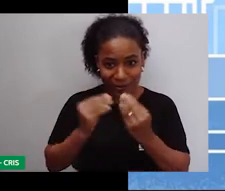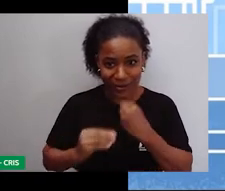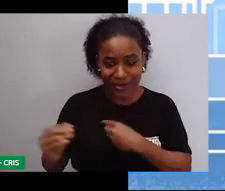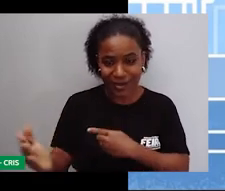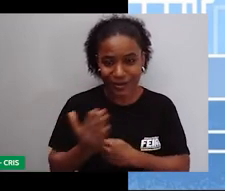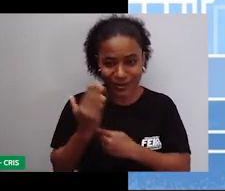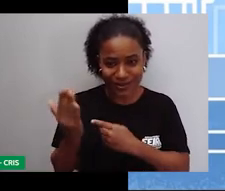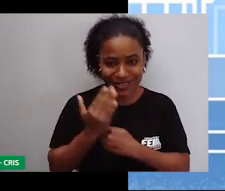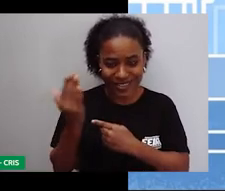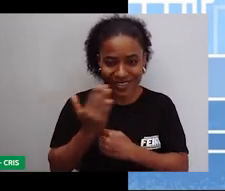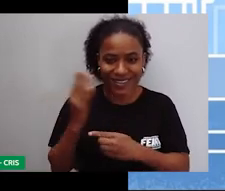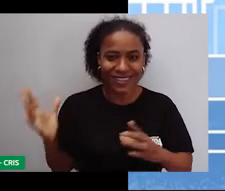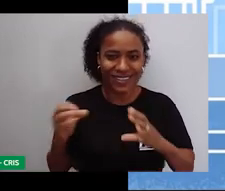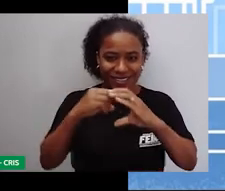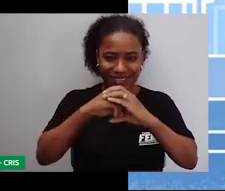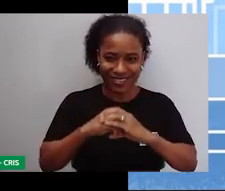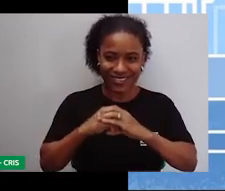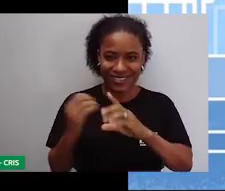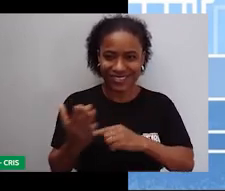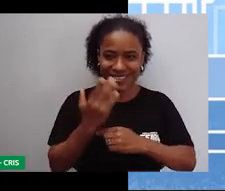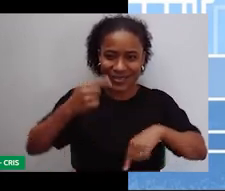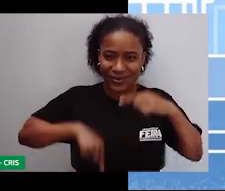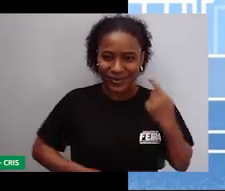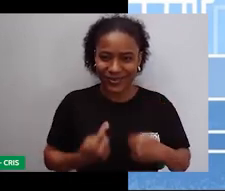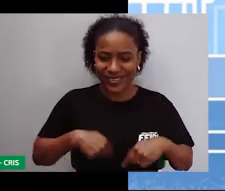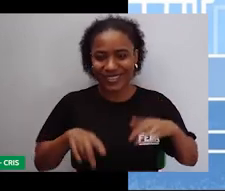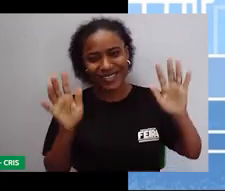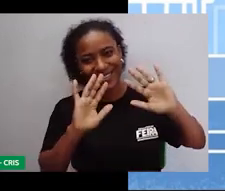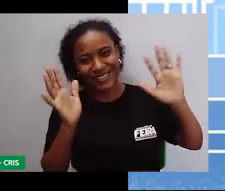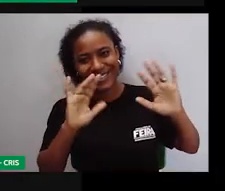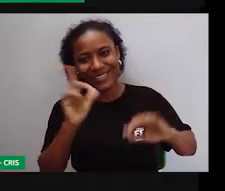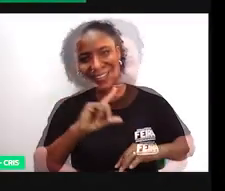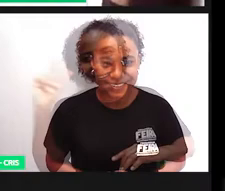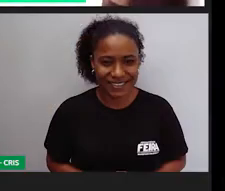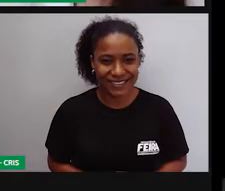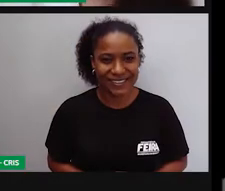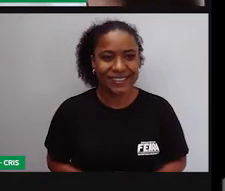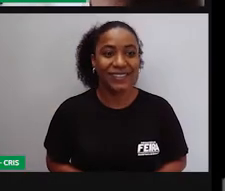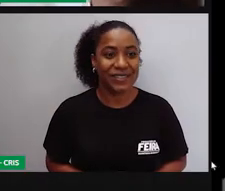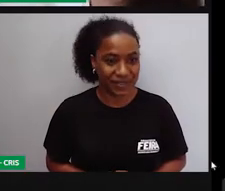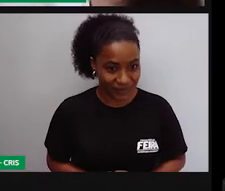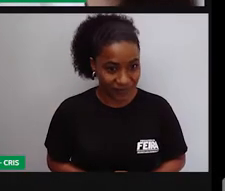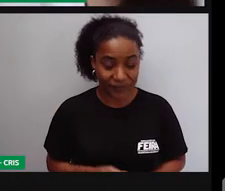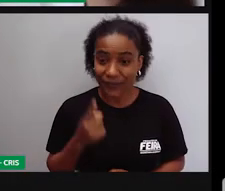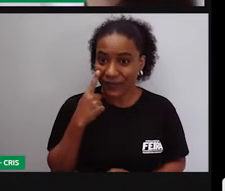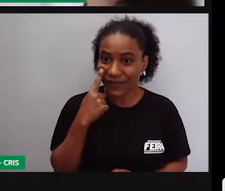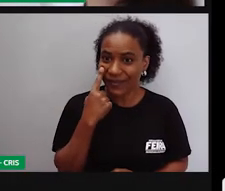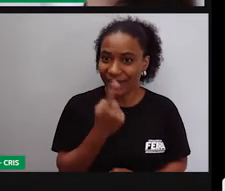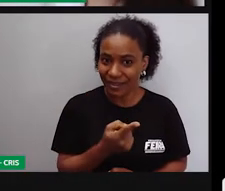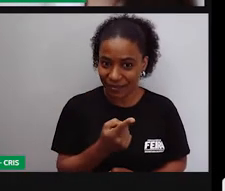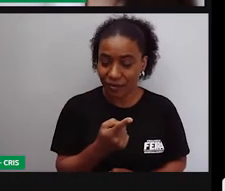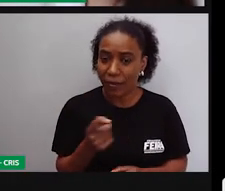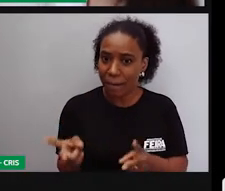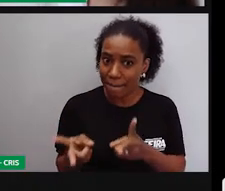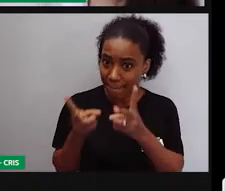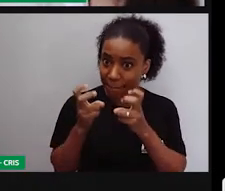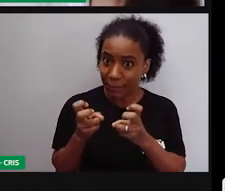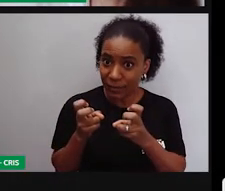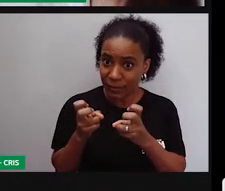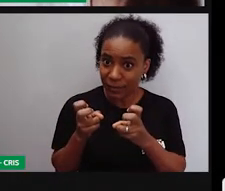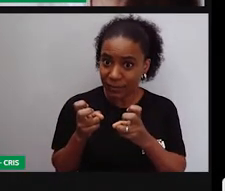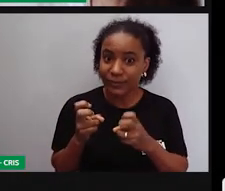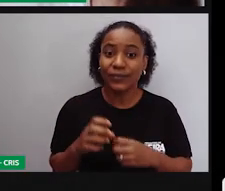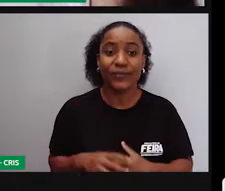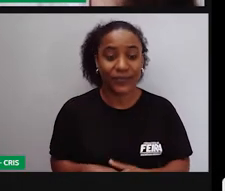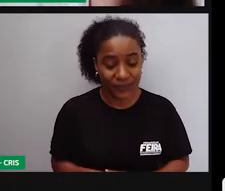nutrir. Por hora é só, pessoal. Nos vemos na próxima. Então, deu para perceber, né, gente?